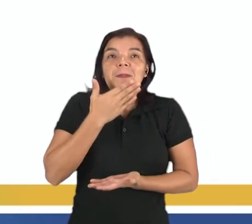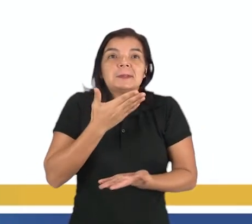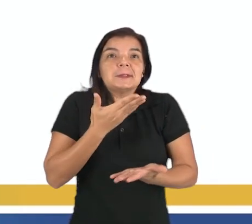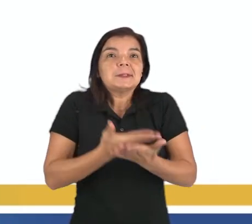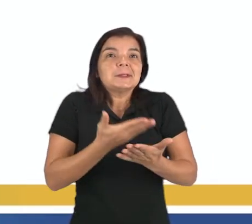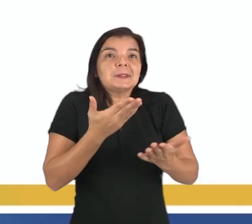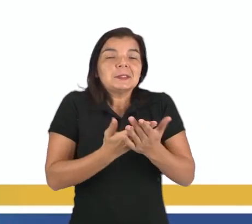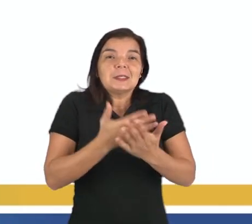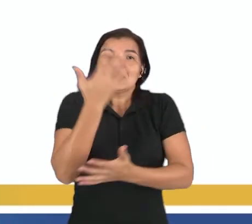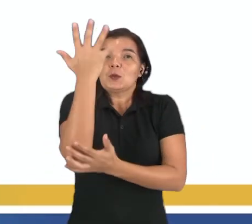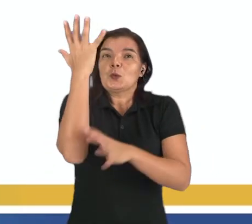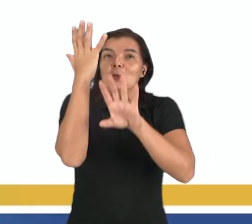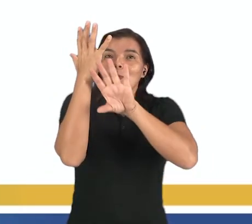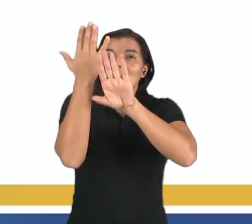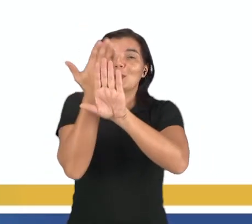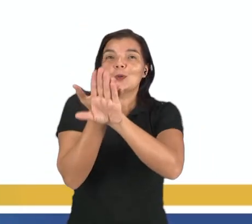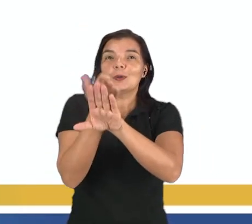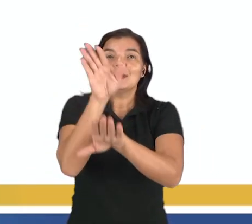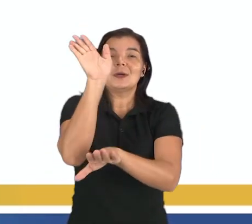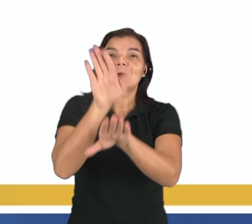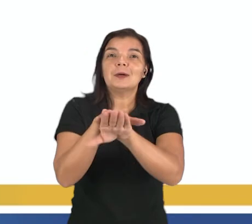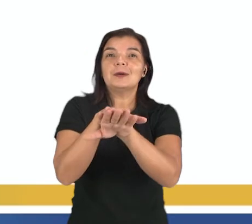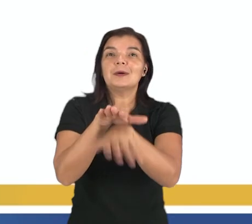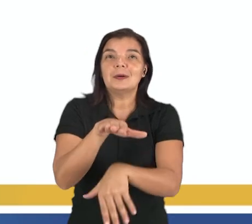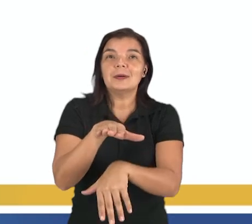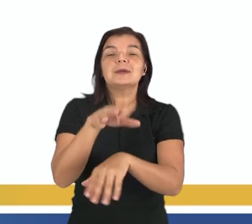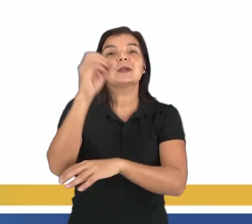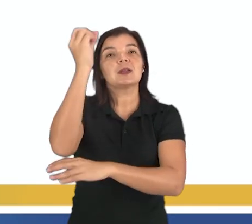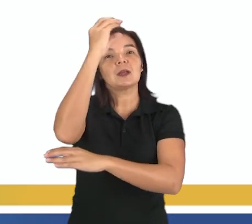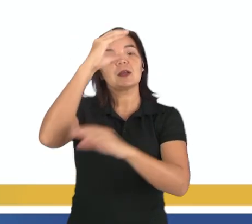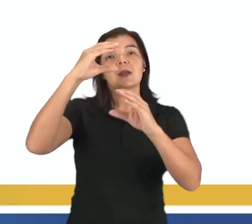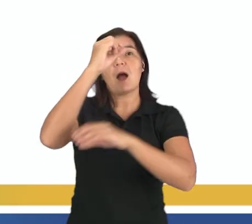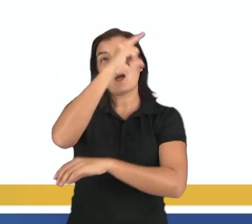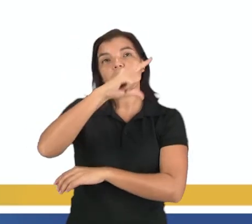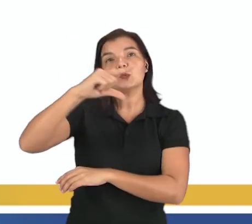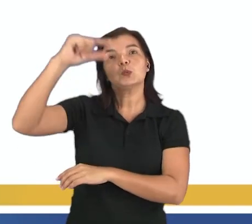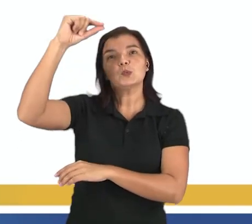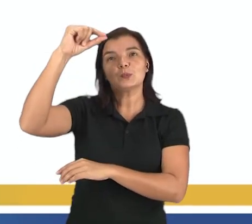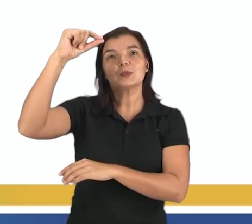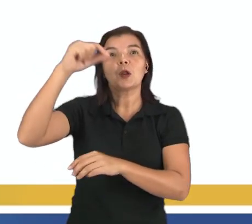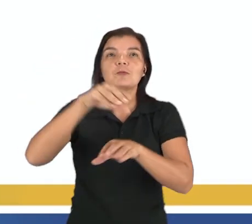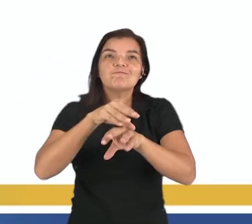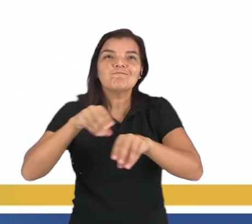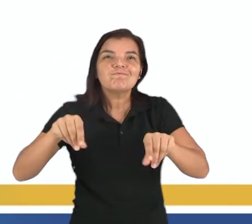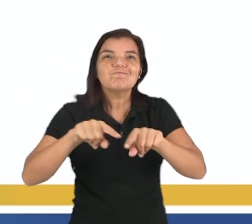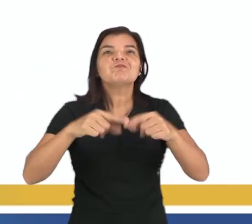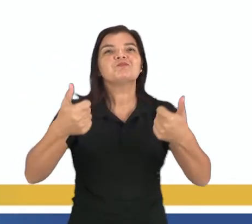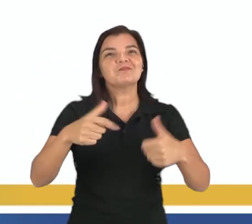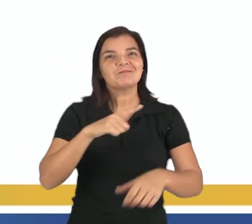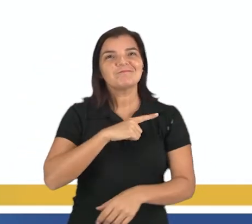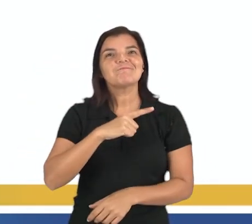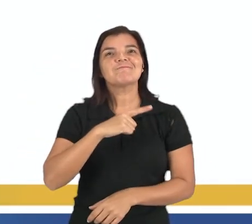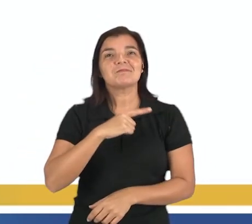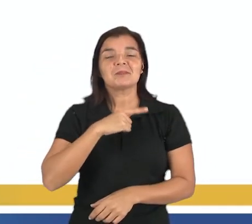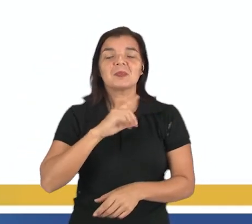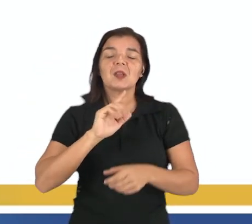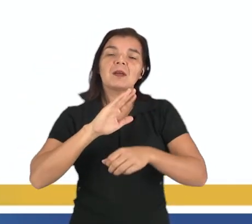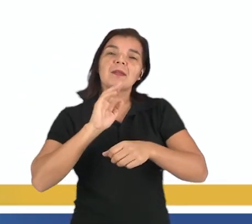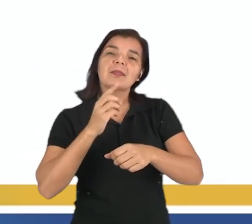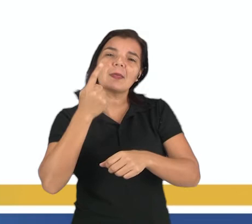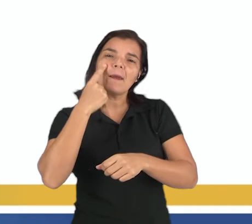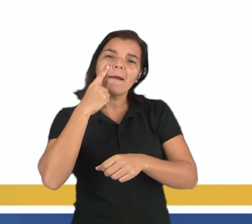encantavam as sombras das árvores que a lua cheia projetava no terreiro, onde ficávamos até mais